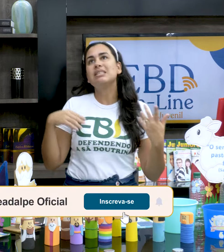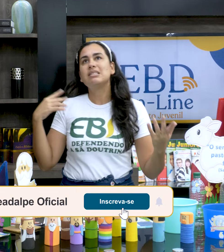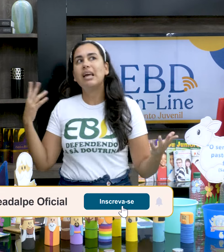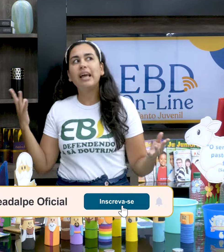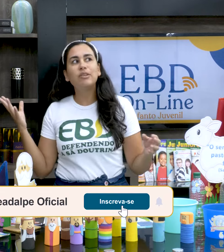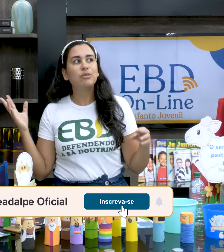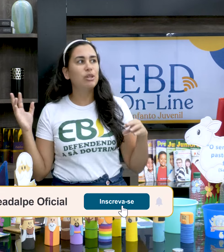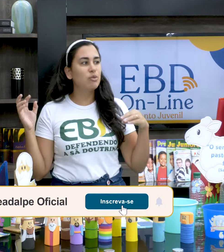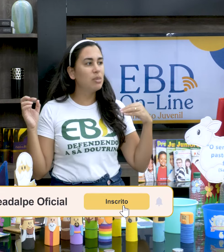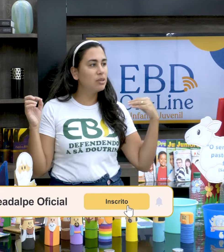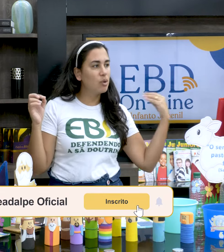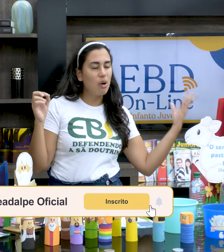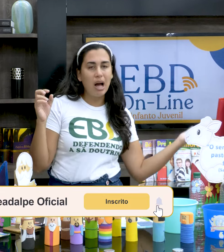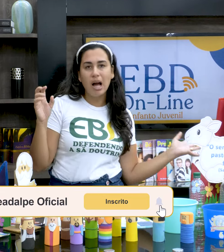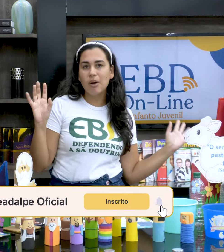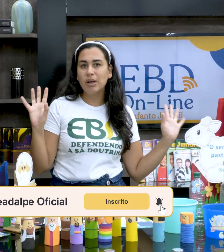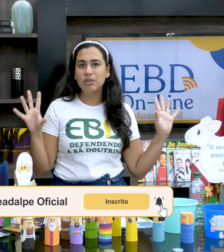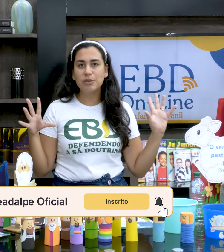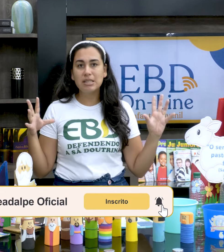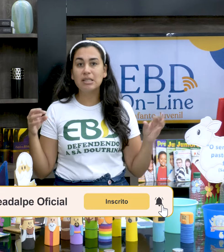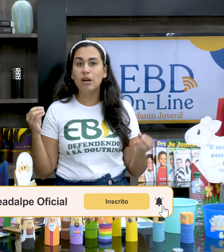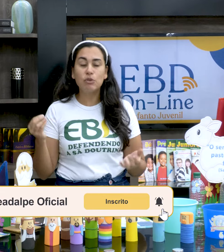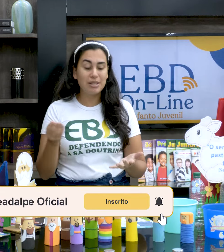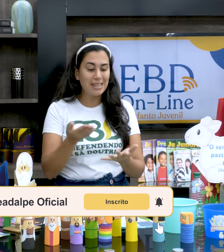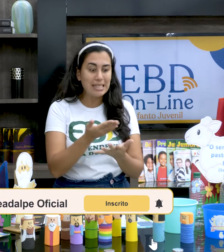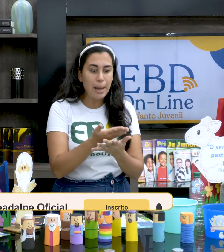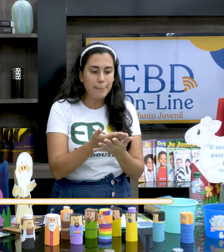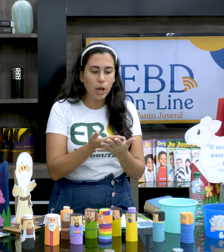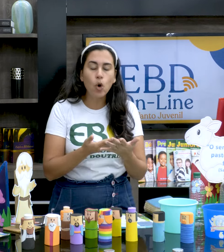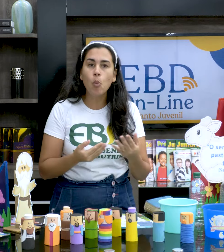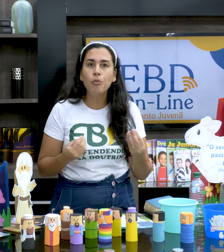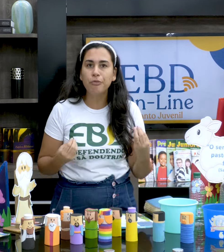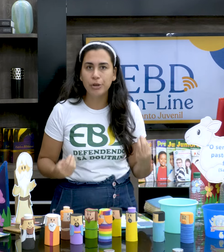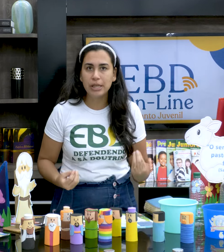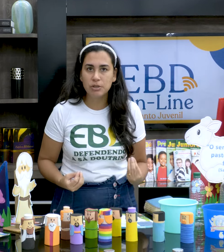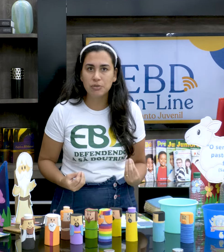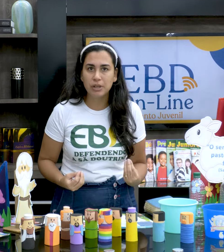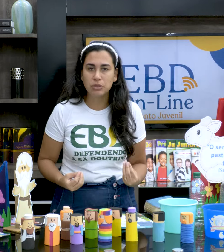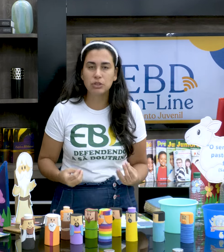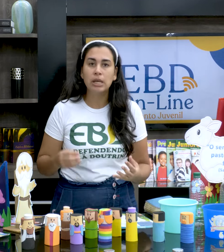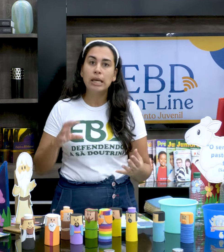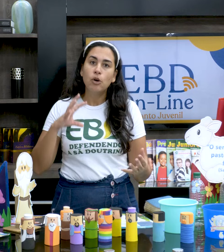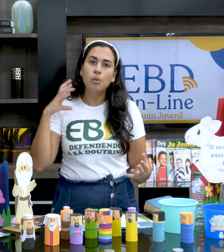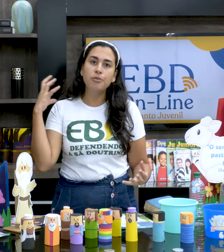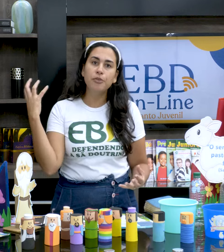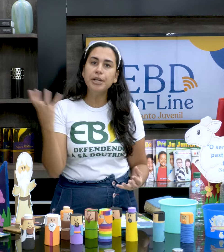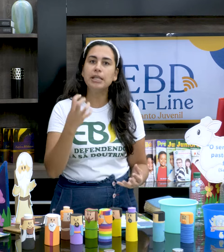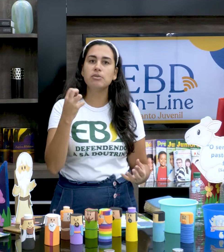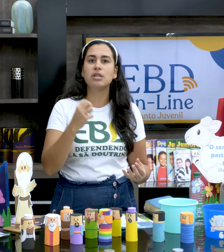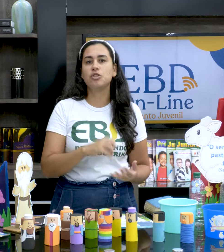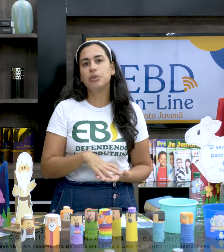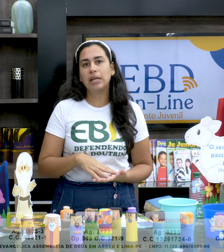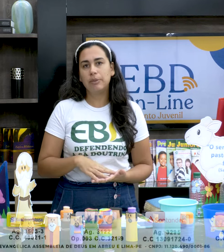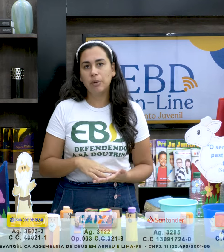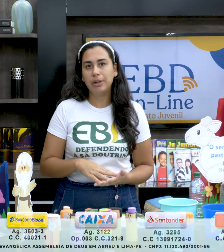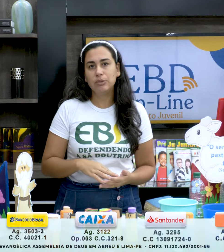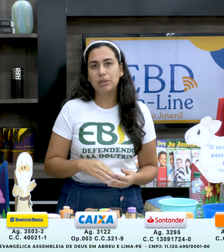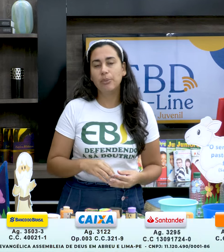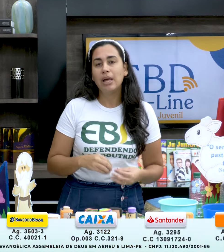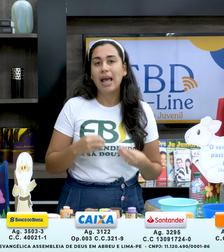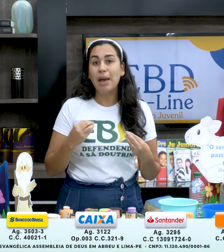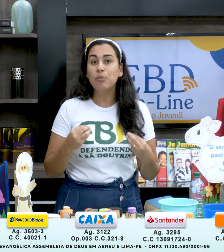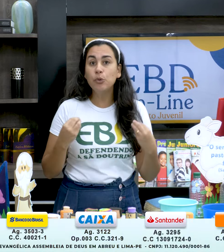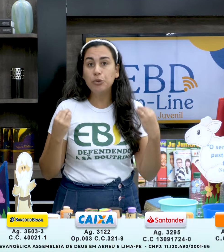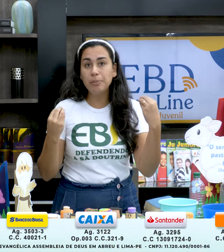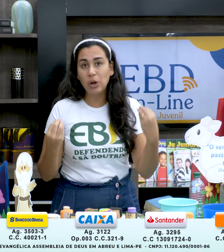no deserto Deus mandou água, Deus fez assim. Não, você vai saber como foi que Deus fez. Como foi que Deus agiu naquele momento.